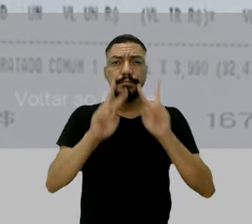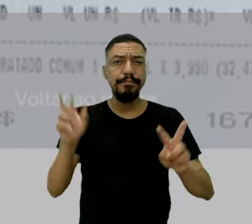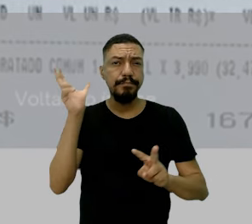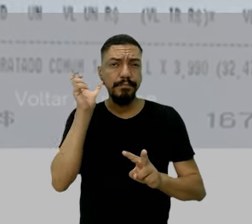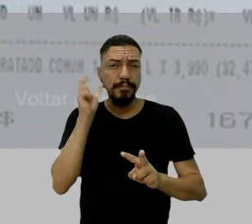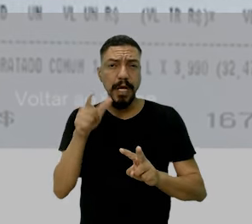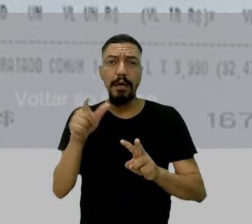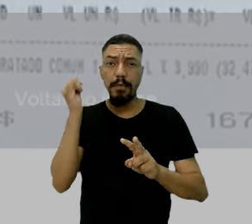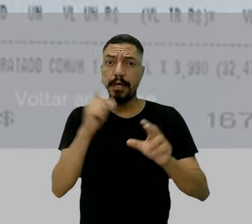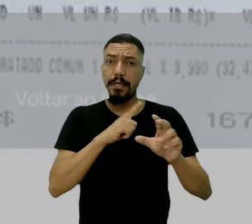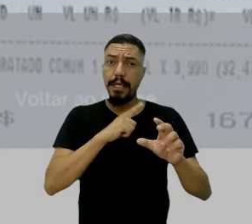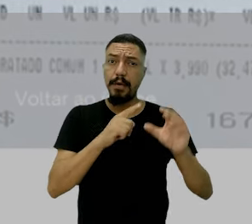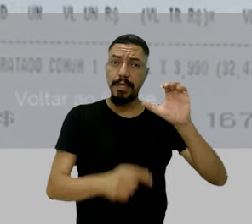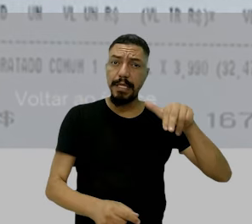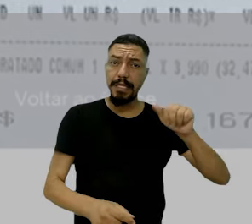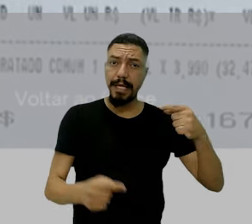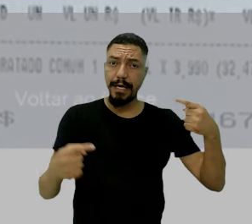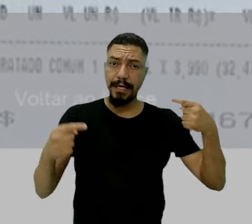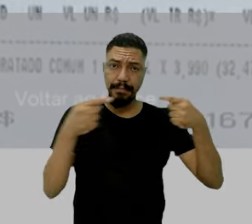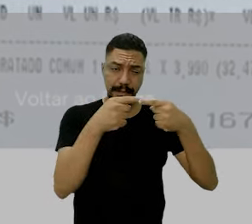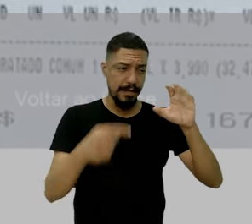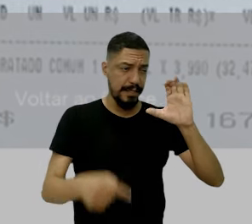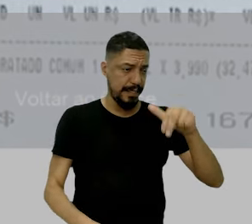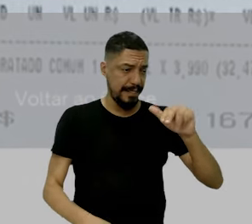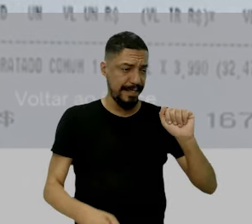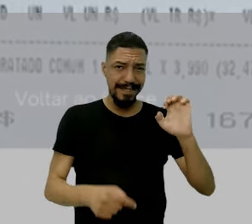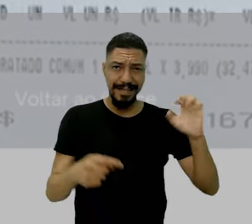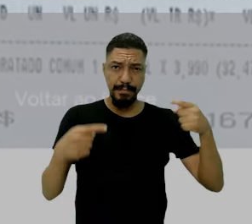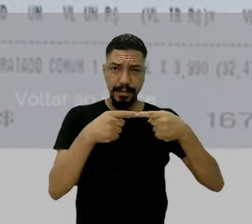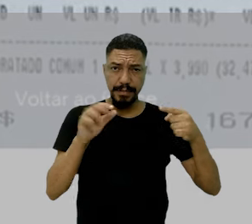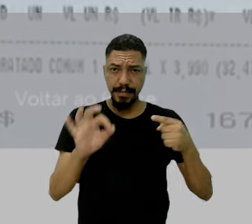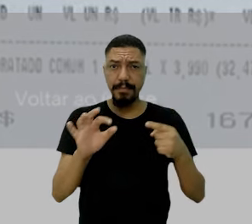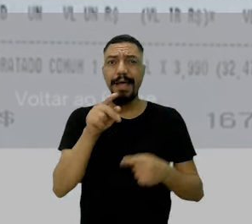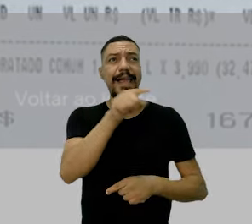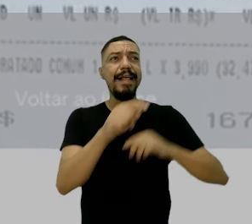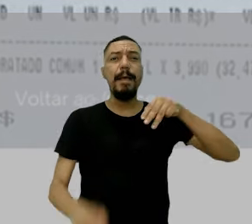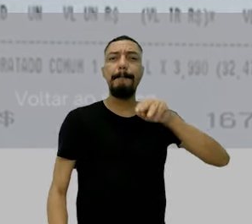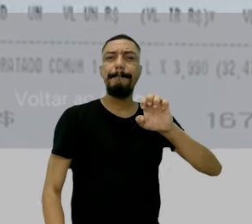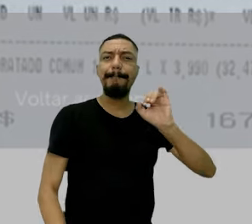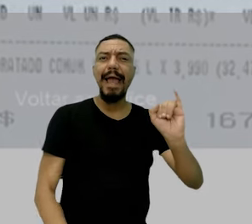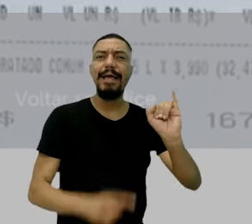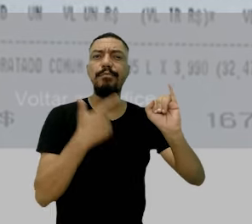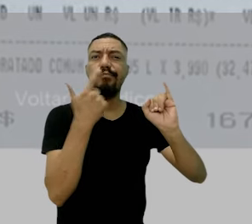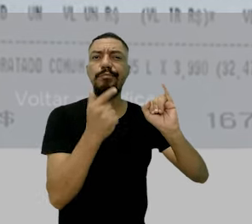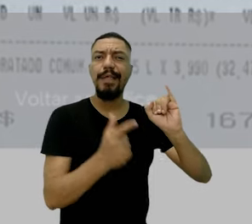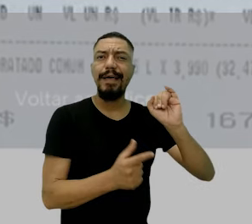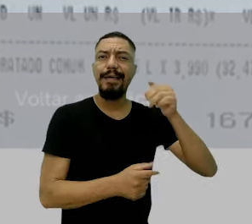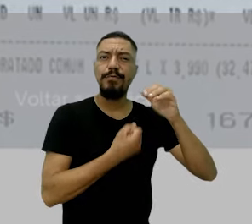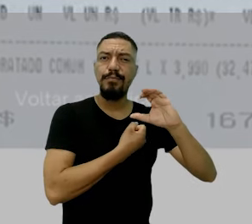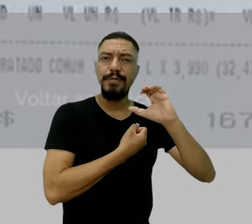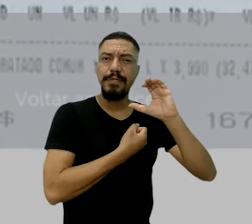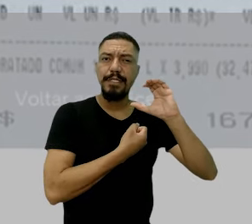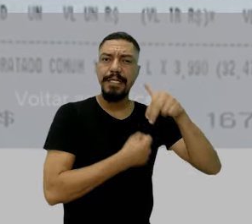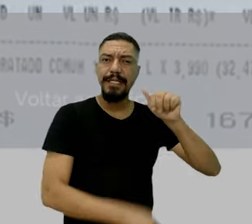produção audiovisual. Ai, Denise, mas as MEIs não têm CNAE de produção audiovisual. Então, a gente pega o